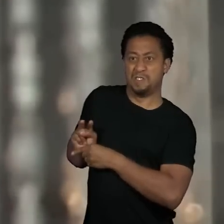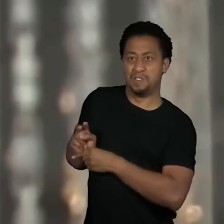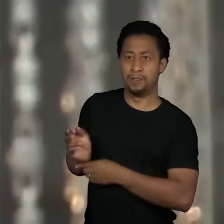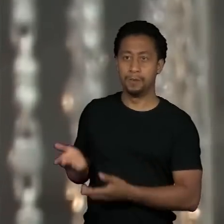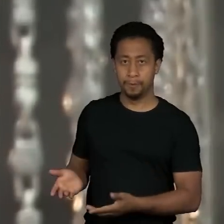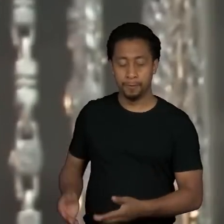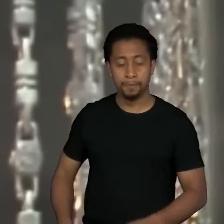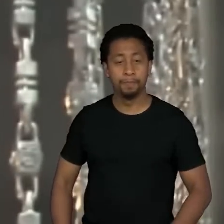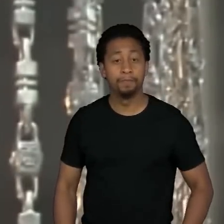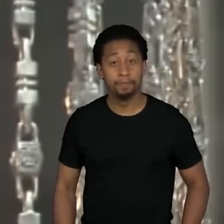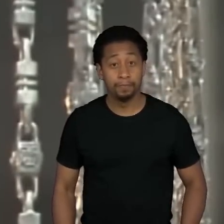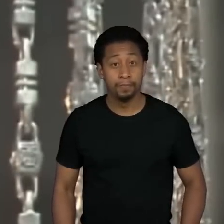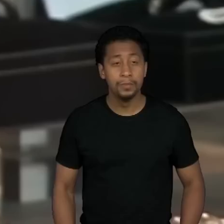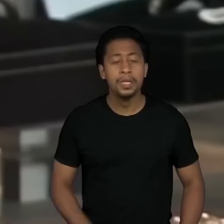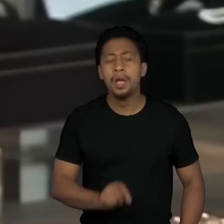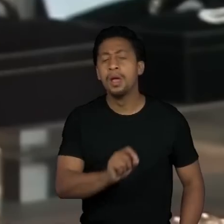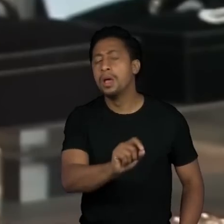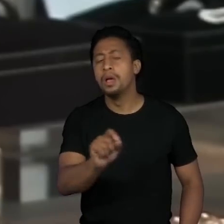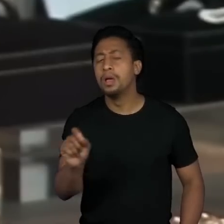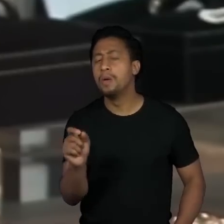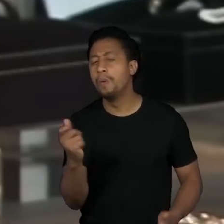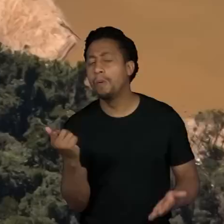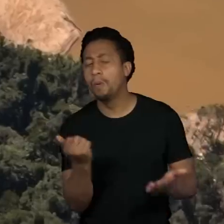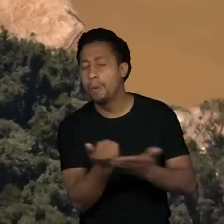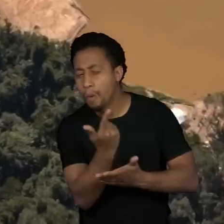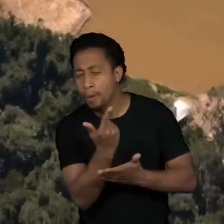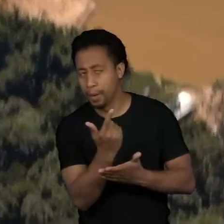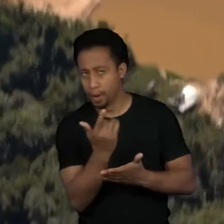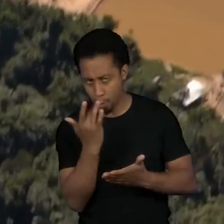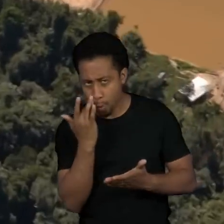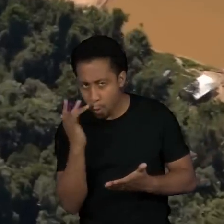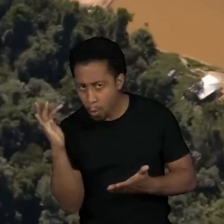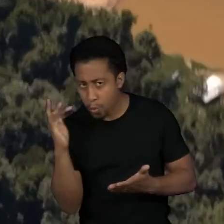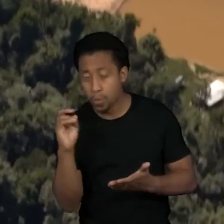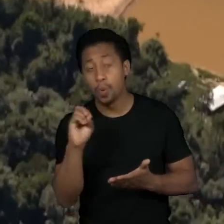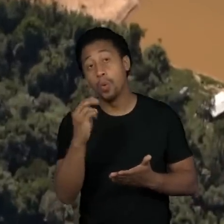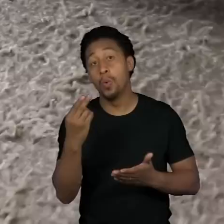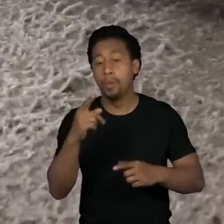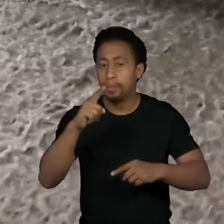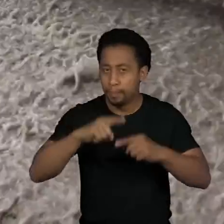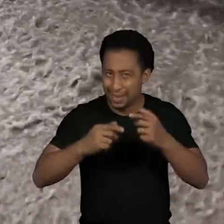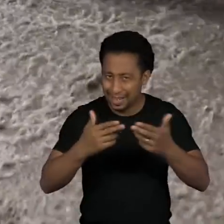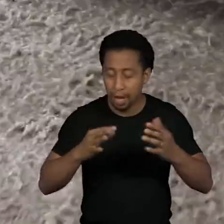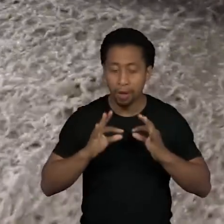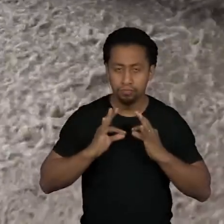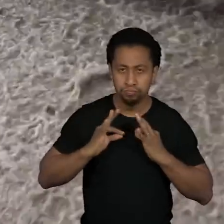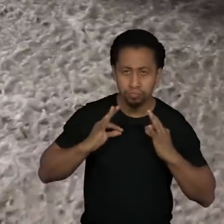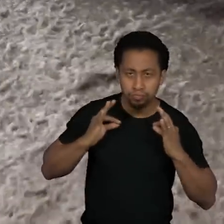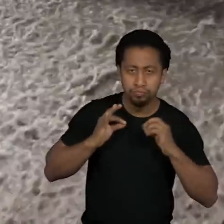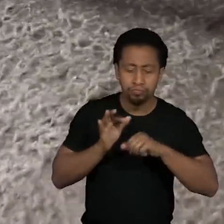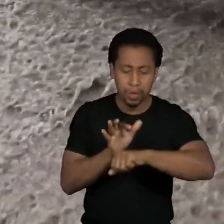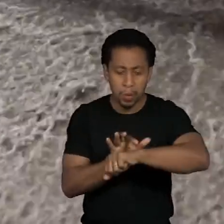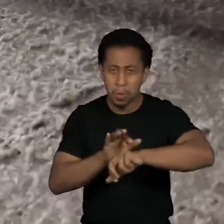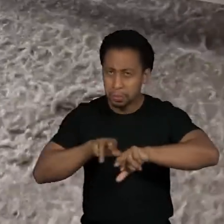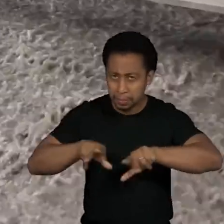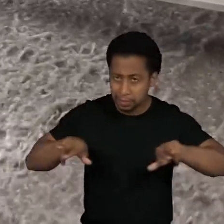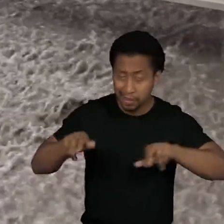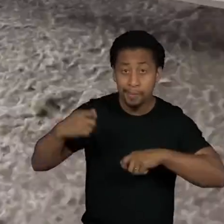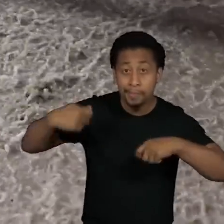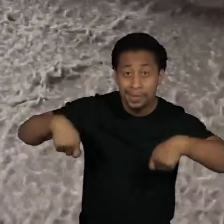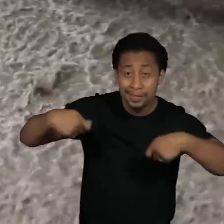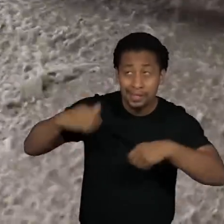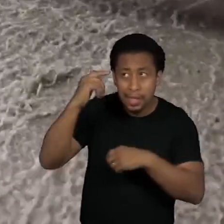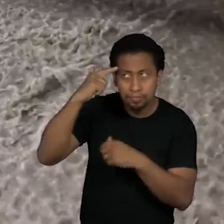Quem compra ouro ou objetos de ouro precisa pensar de onde ele vem, principalmente os grandes